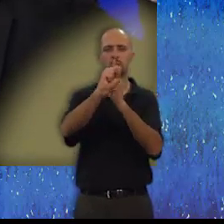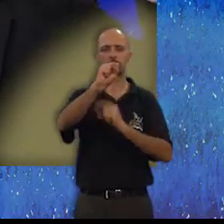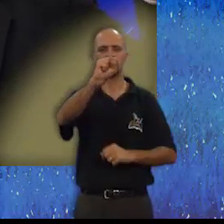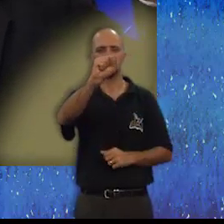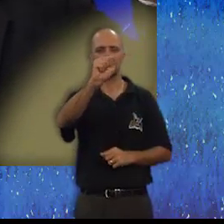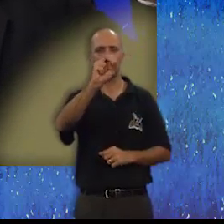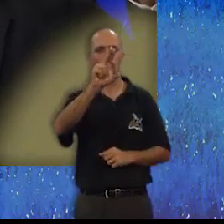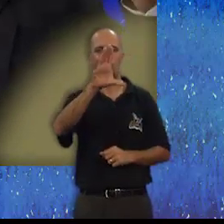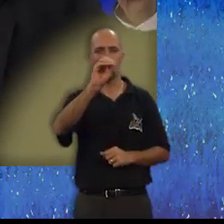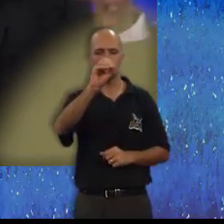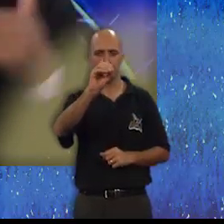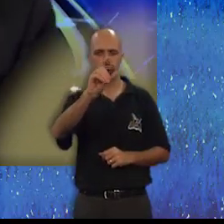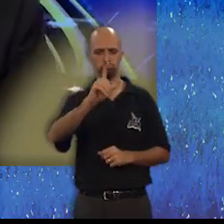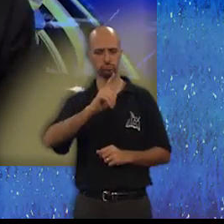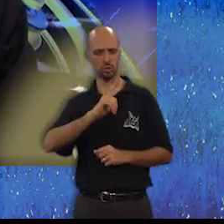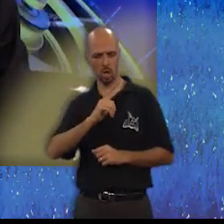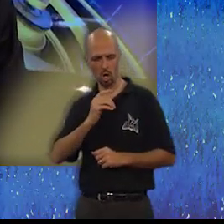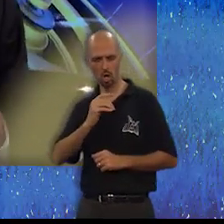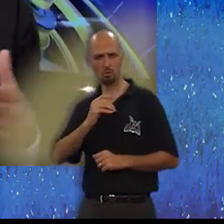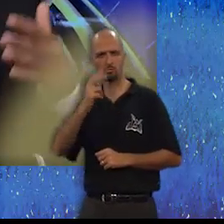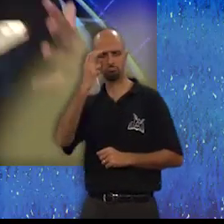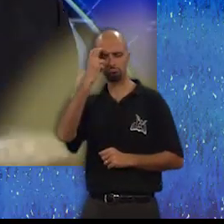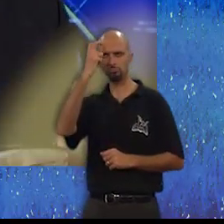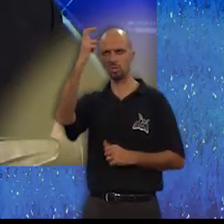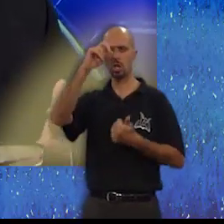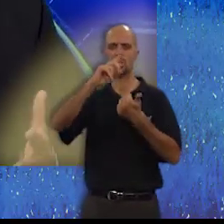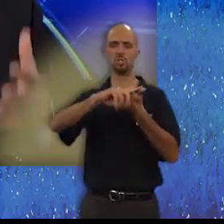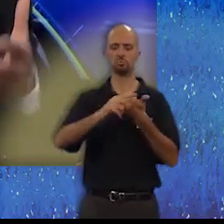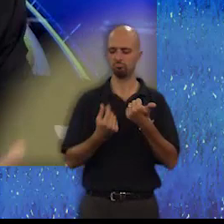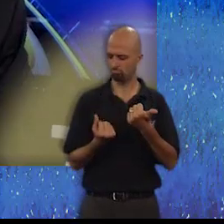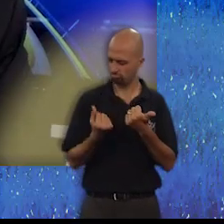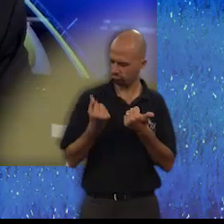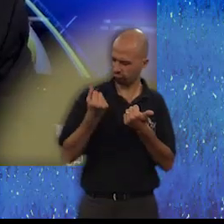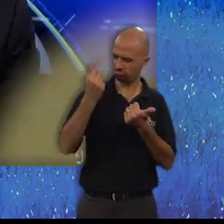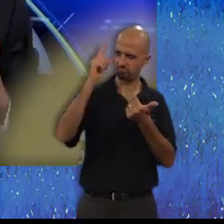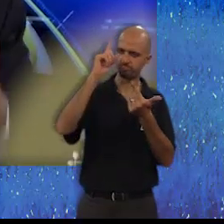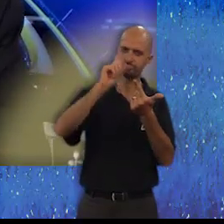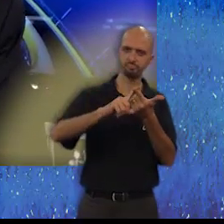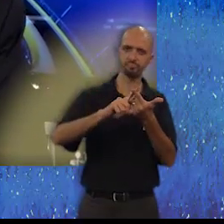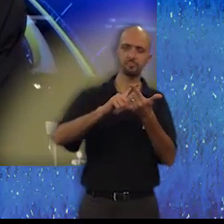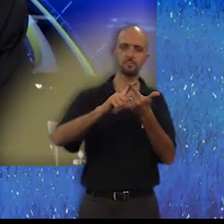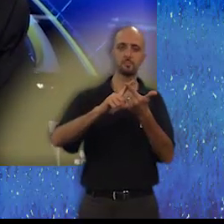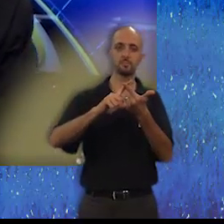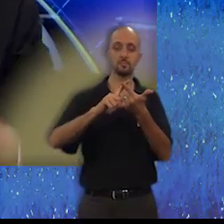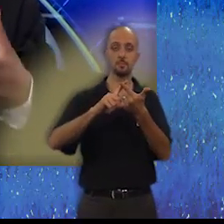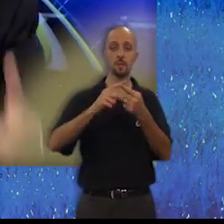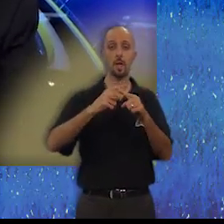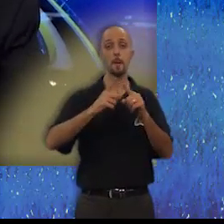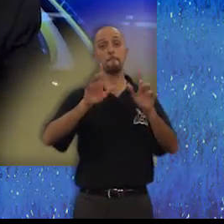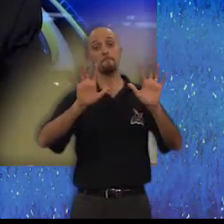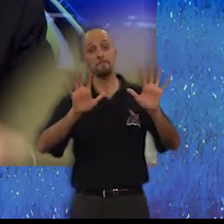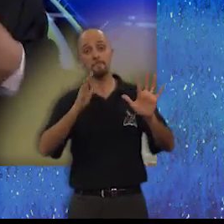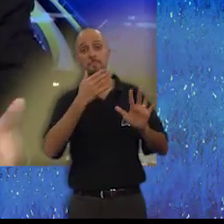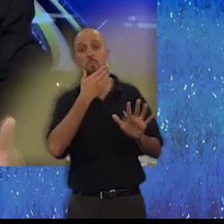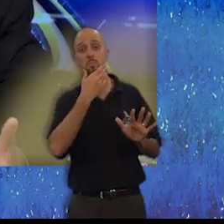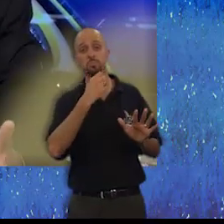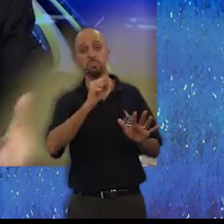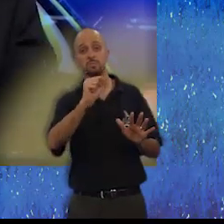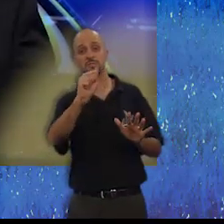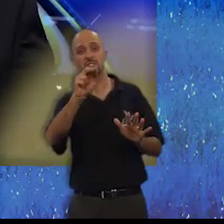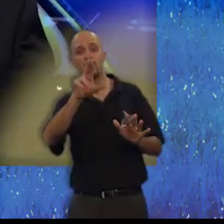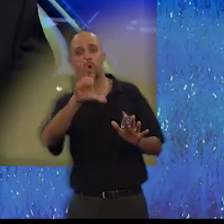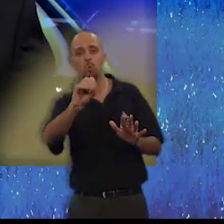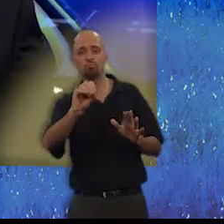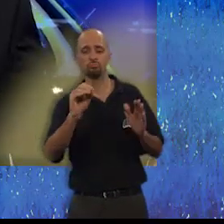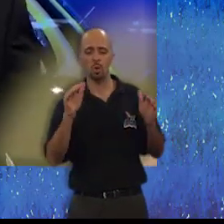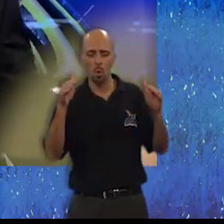alto nível. Mas aqui você vê um homem humilde que cai no chão, que se entrega, que reconhece, que aceita e